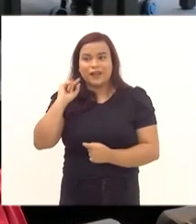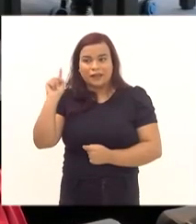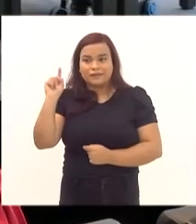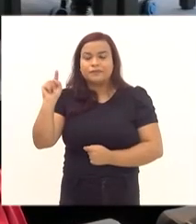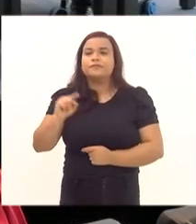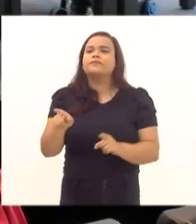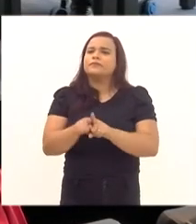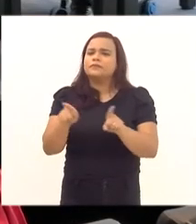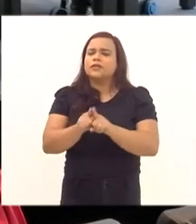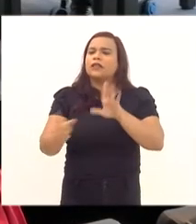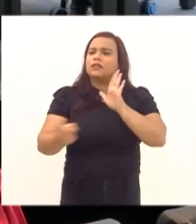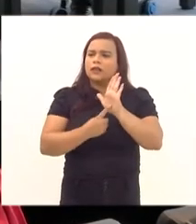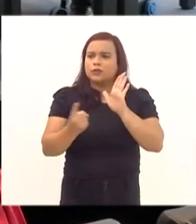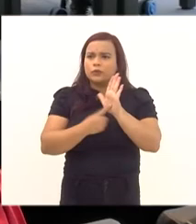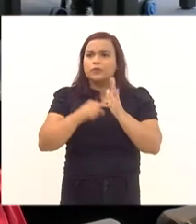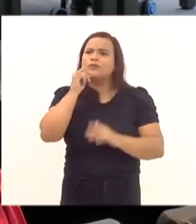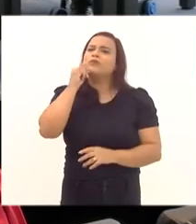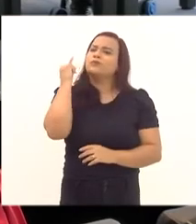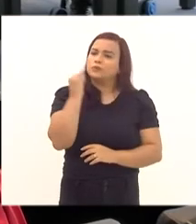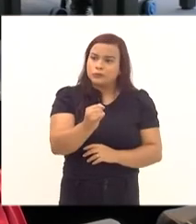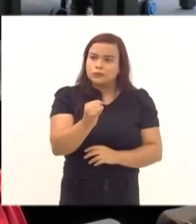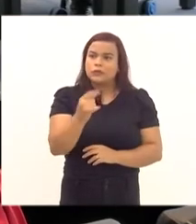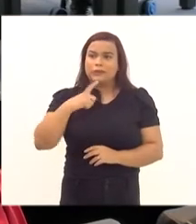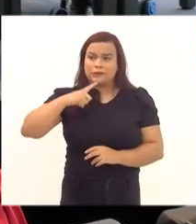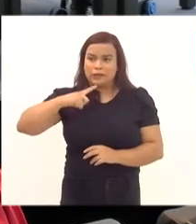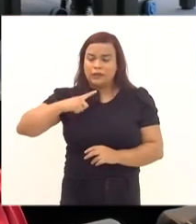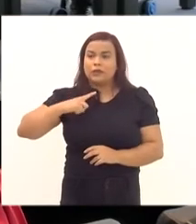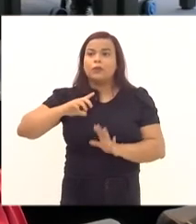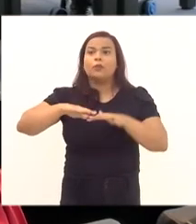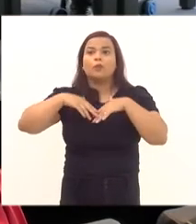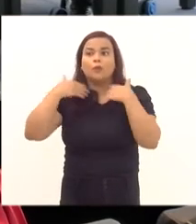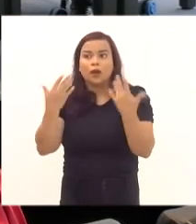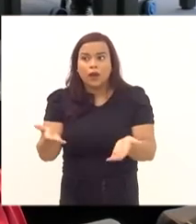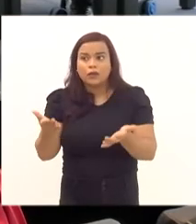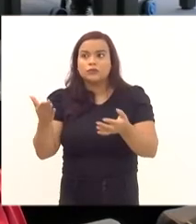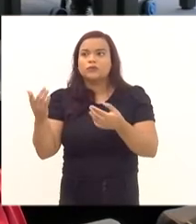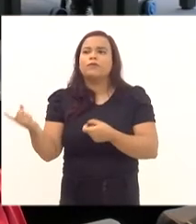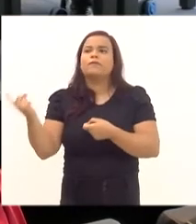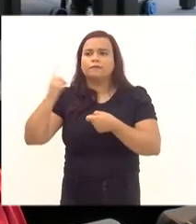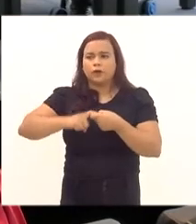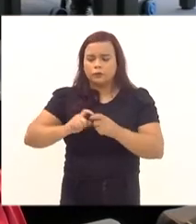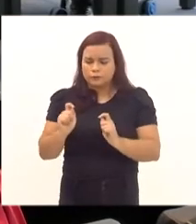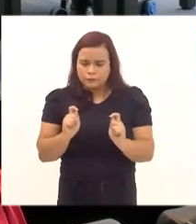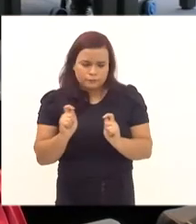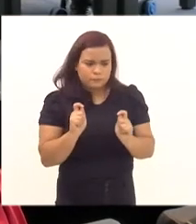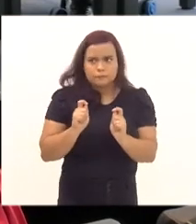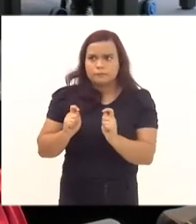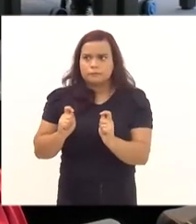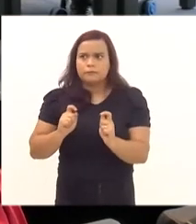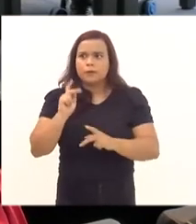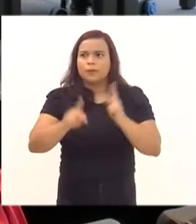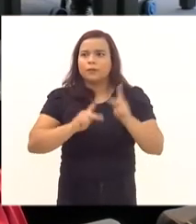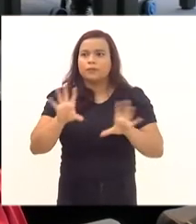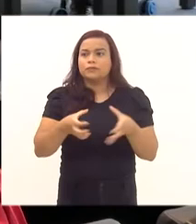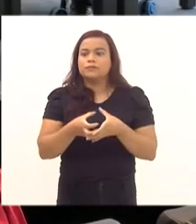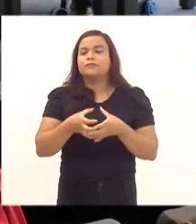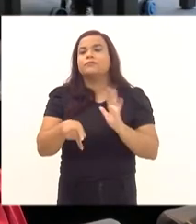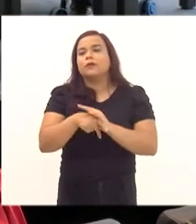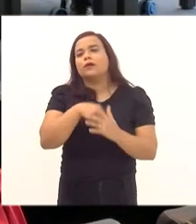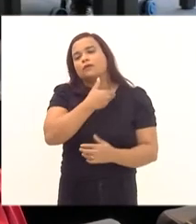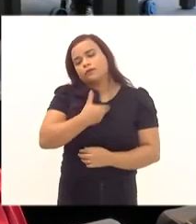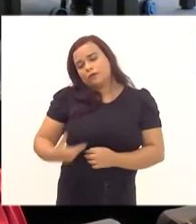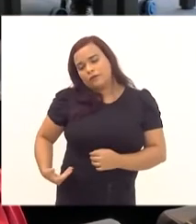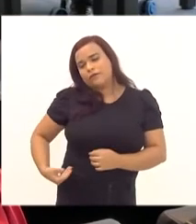e denunciar e assim que retomarmos o controle popular do governo federal